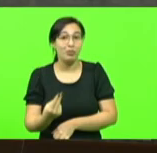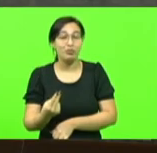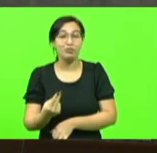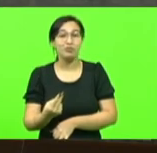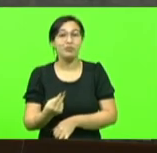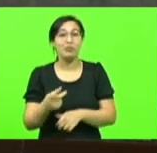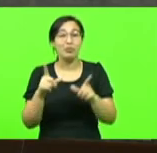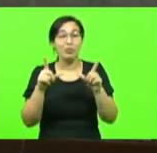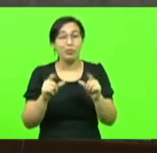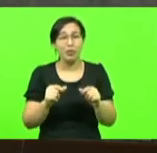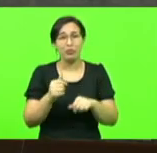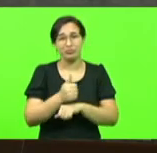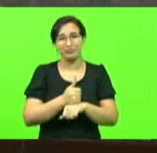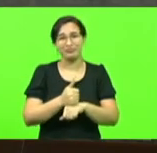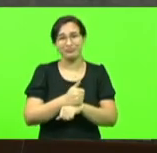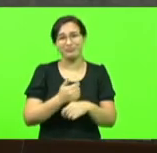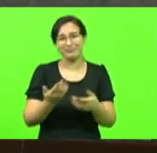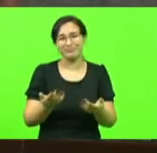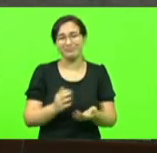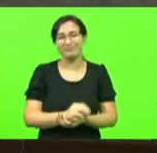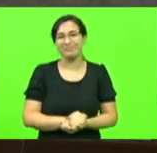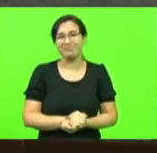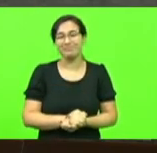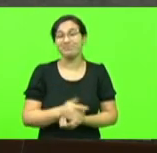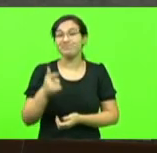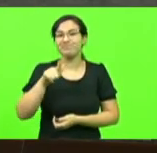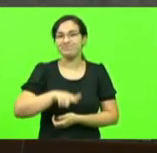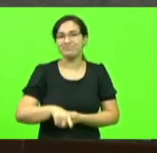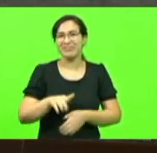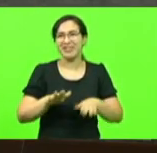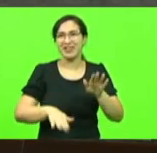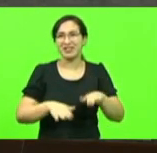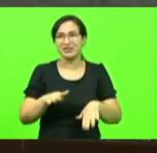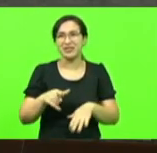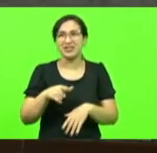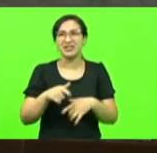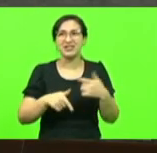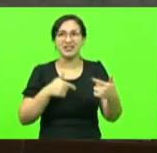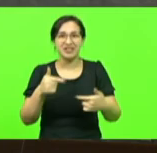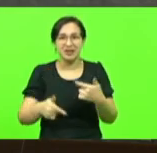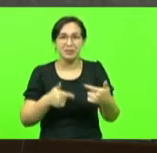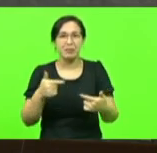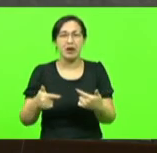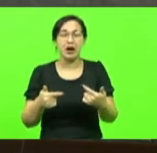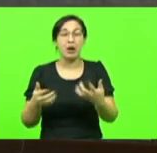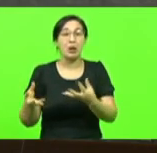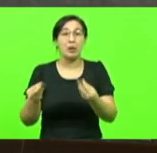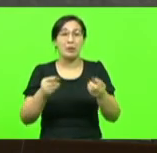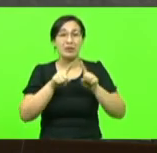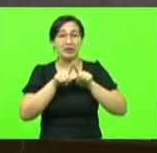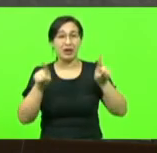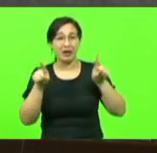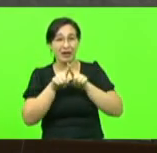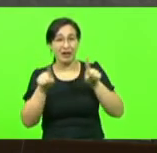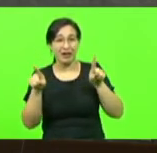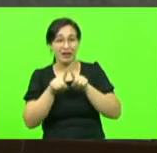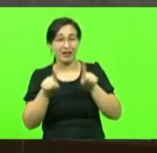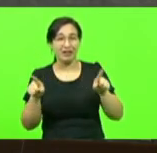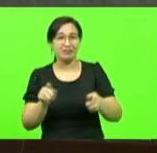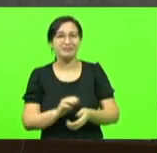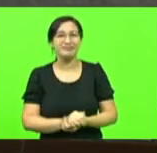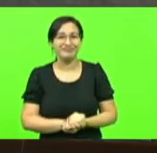poucos profissionais. Fora condições de trabalho também, que tem muita reclamação